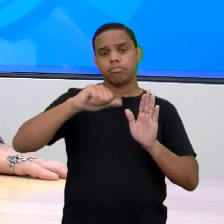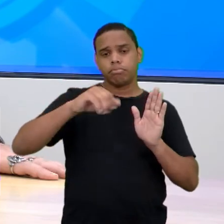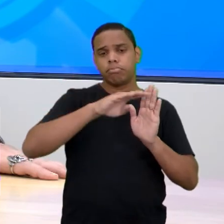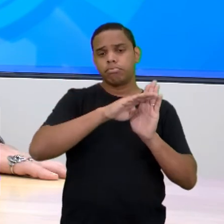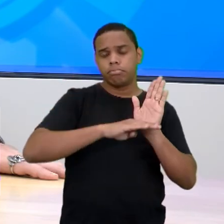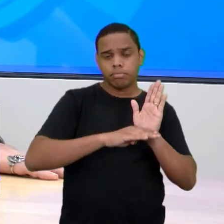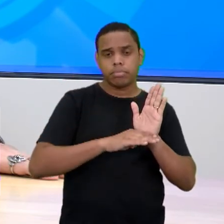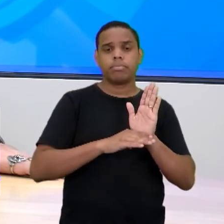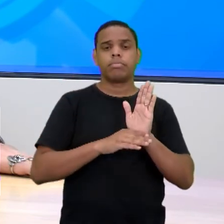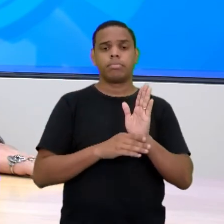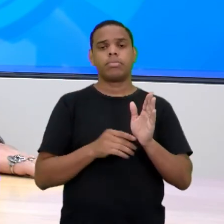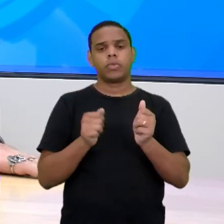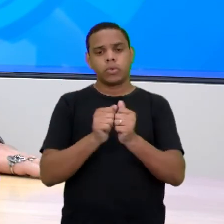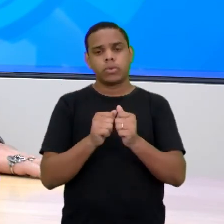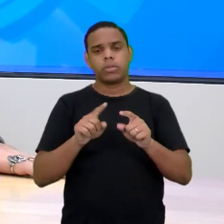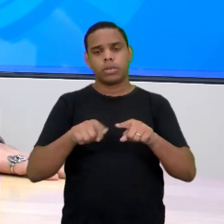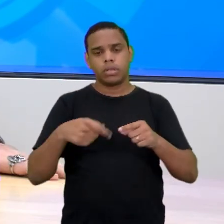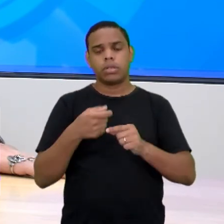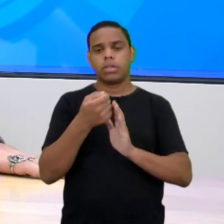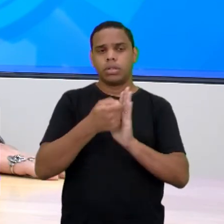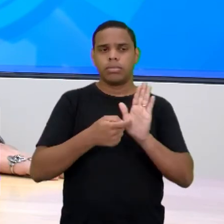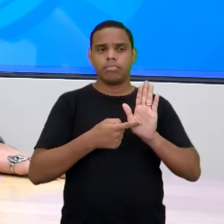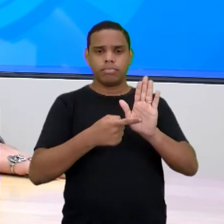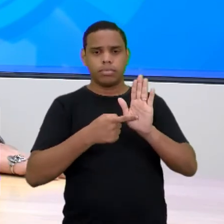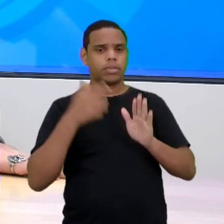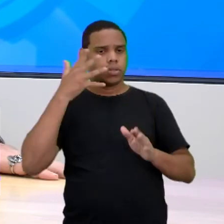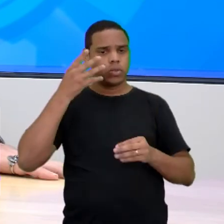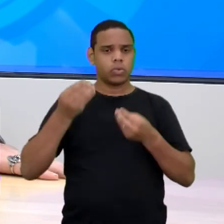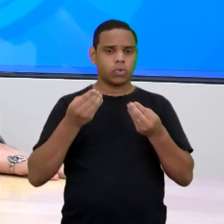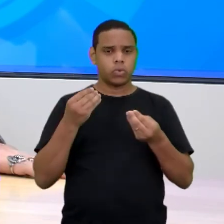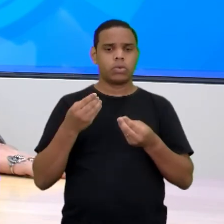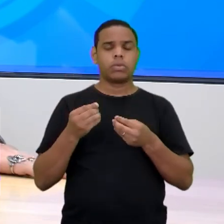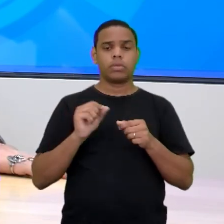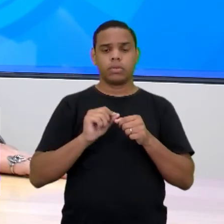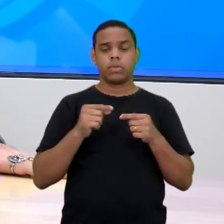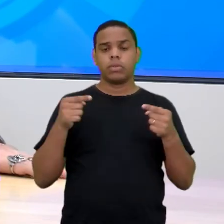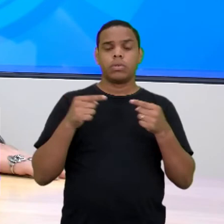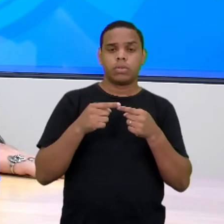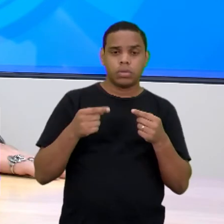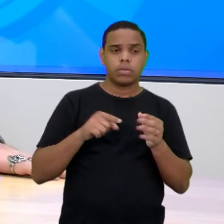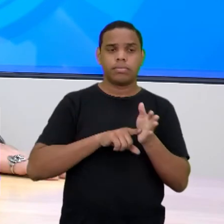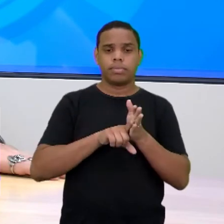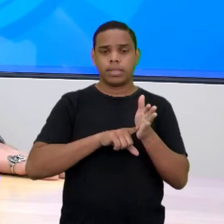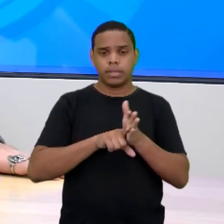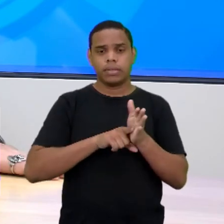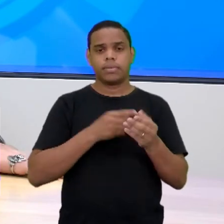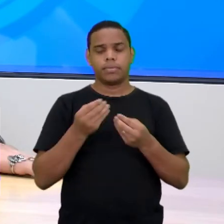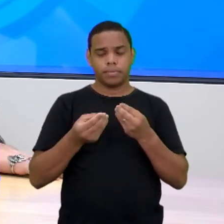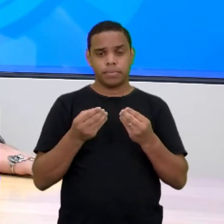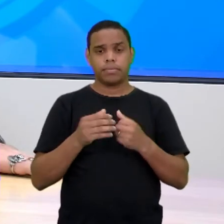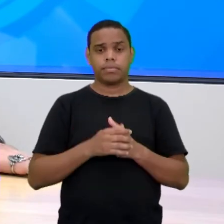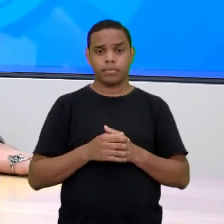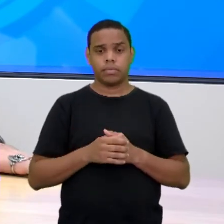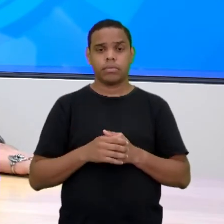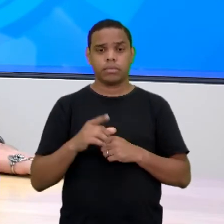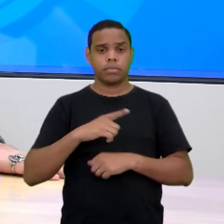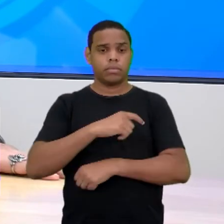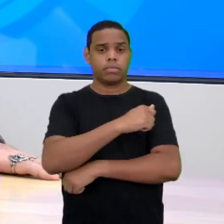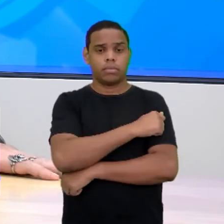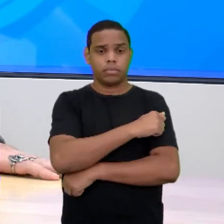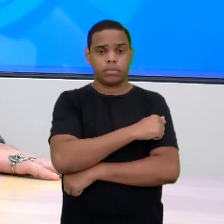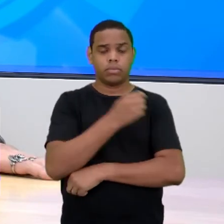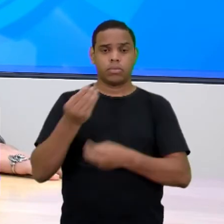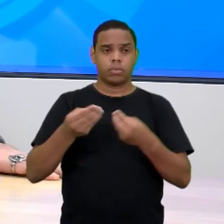alunos, né? Podem fazer trabalhos aí de seminários, pode fazer um trabalho relacionado aí de pesquisa e os alunos fazerem